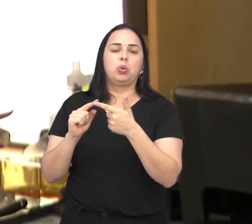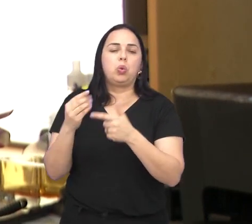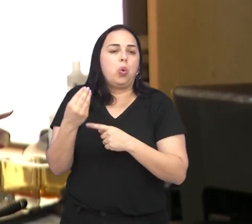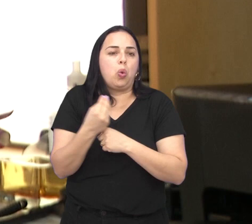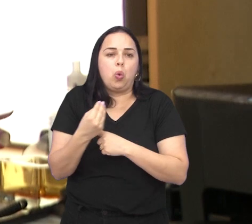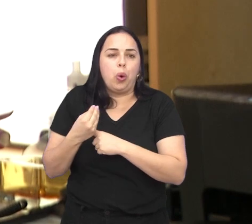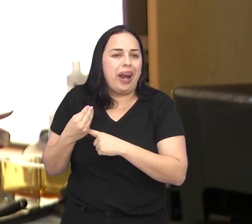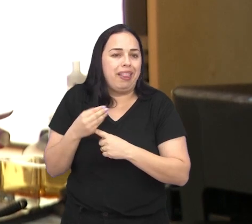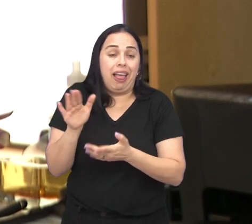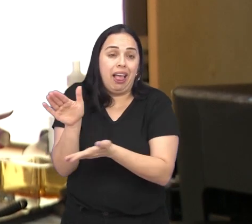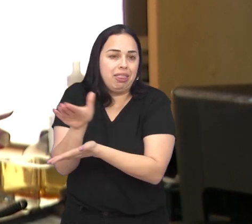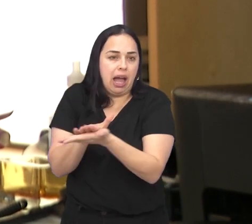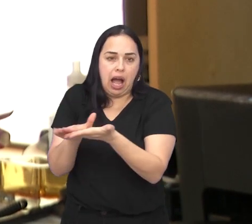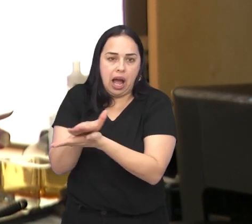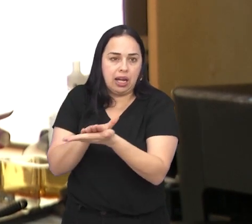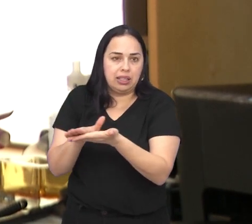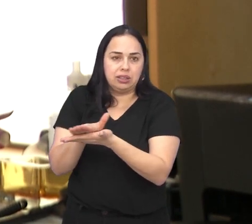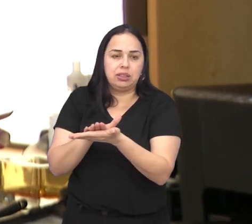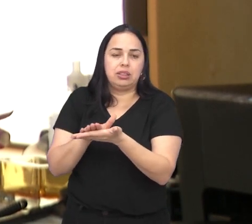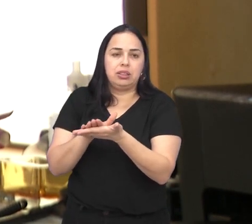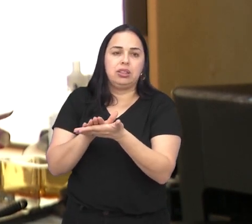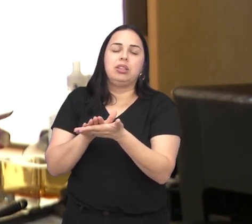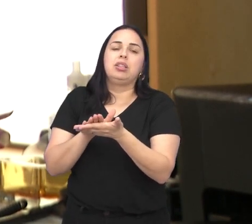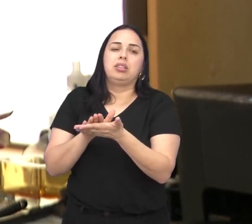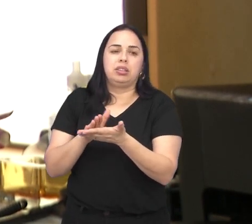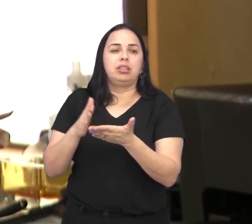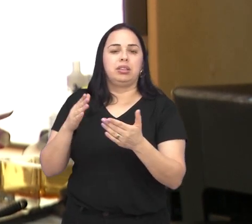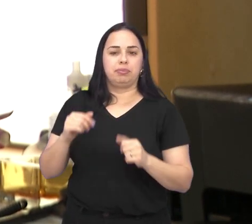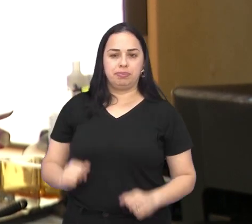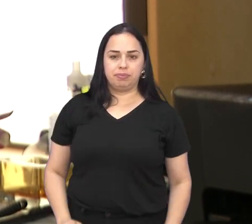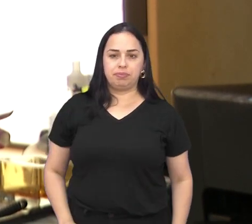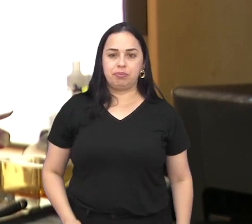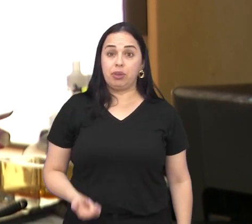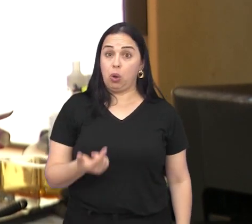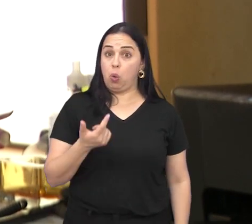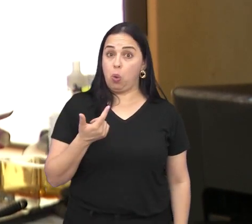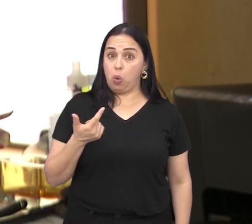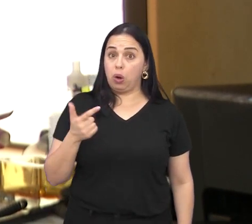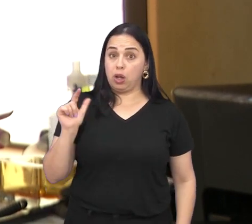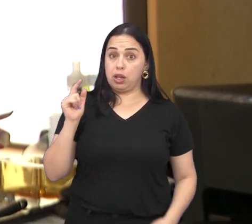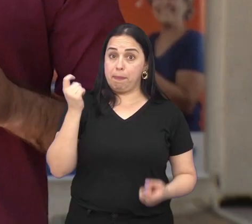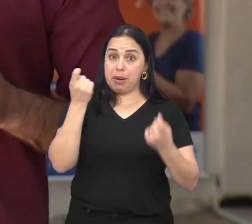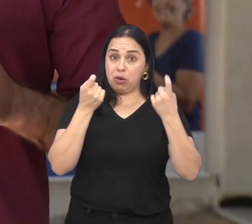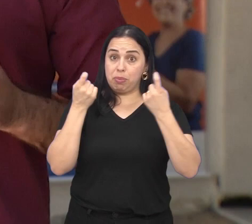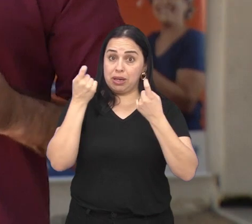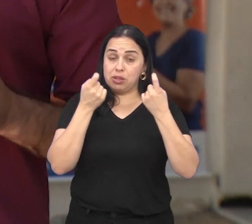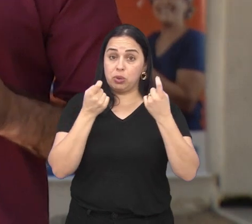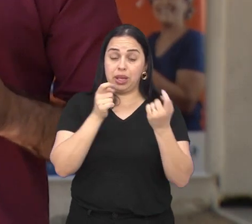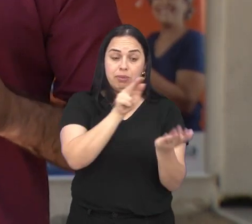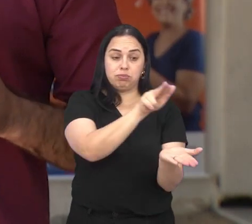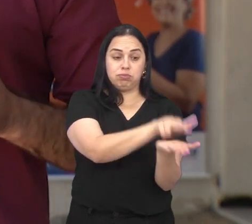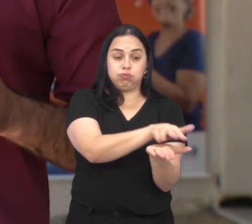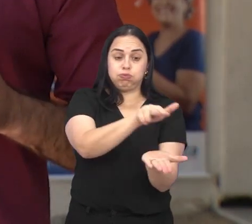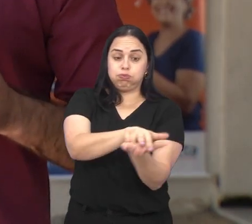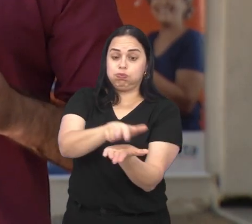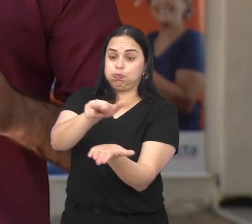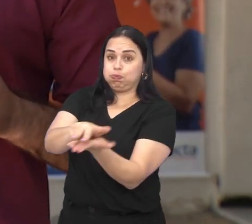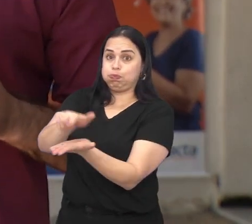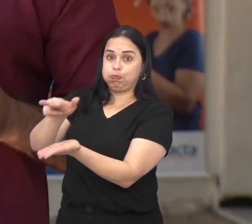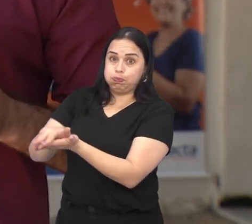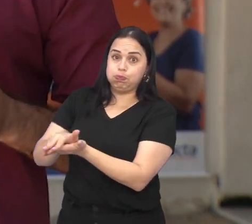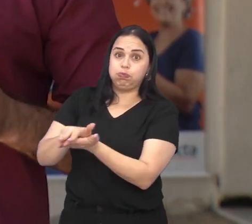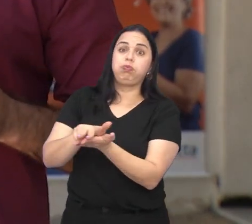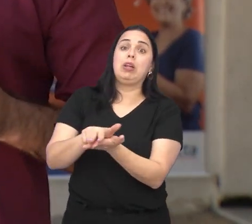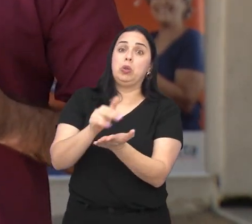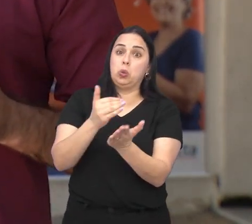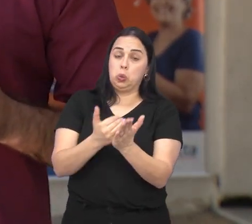física, de ter cuidado com o corpo, não só no sentido estético, mas no sentido orgânico. Uma outra preocupação são os números